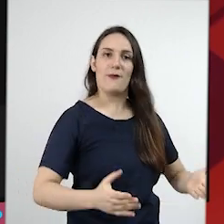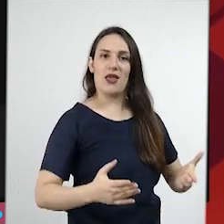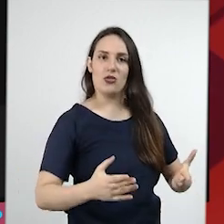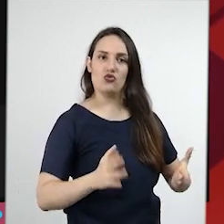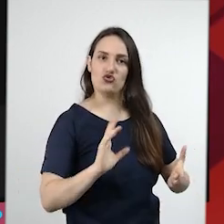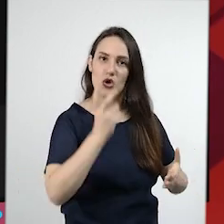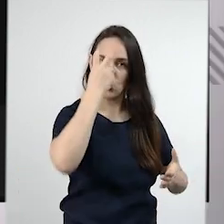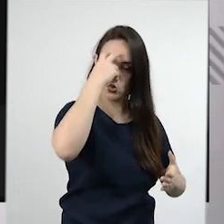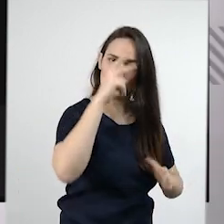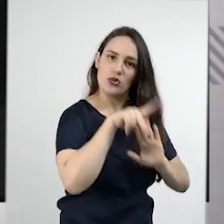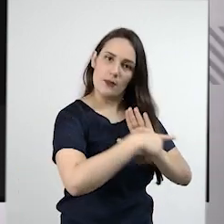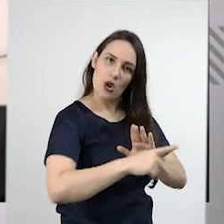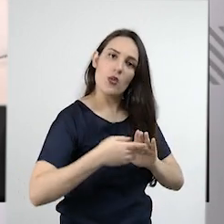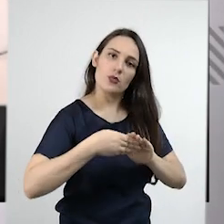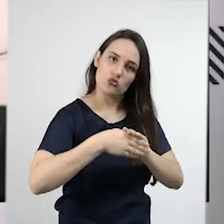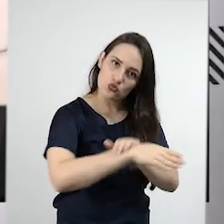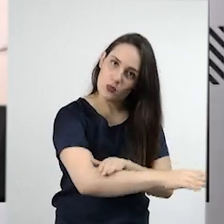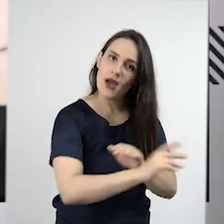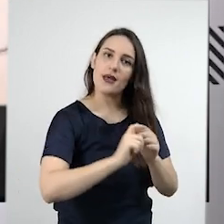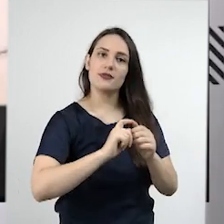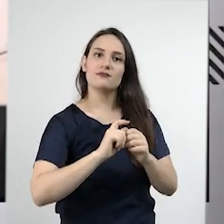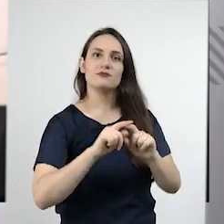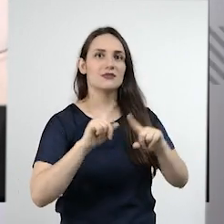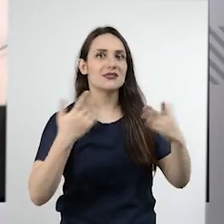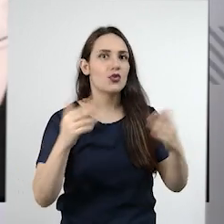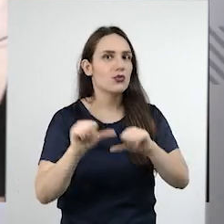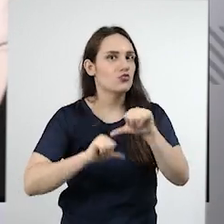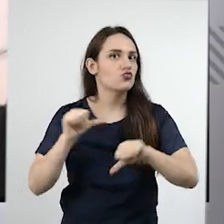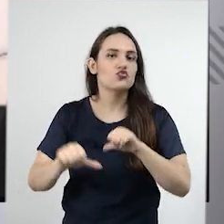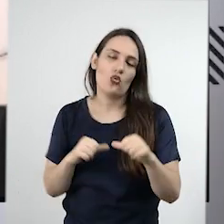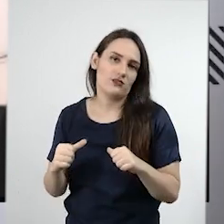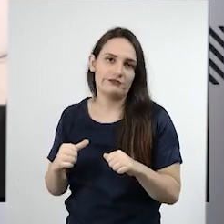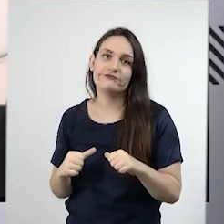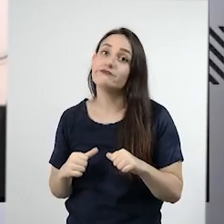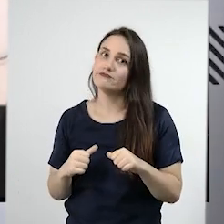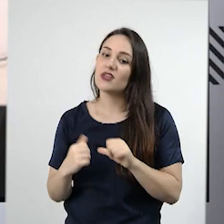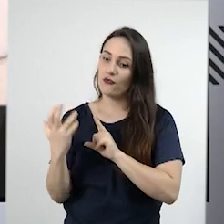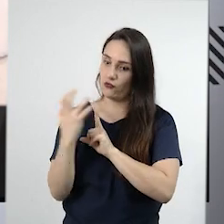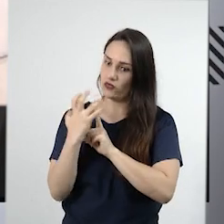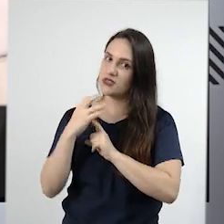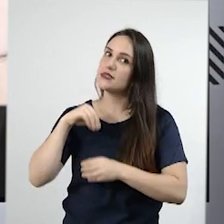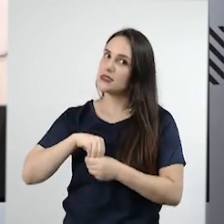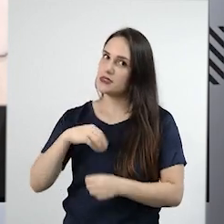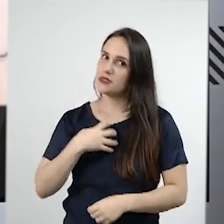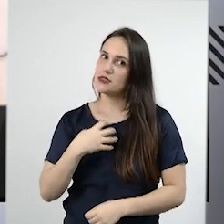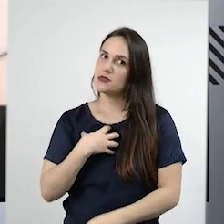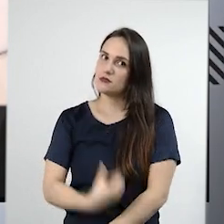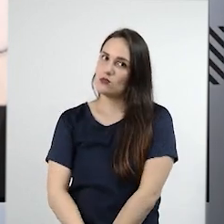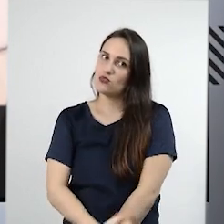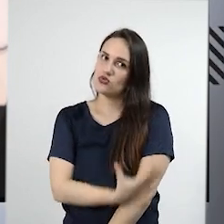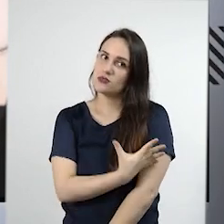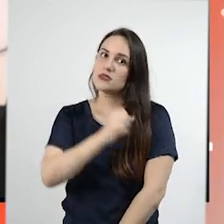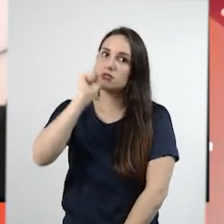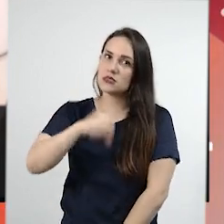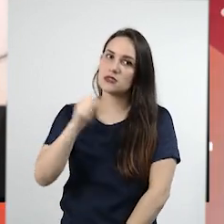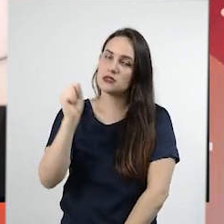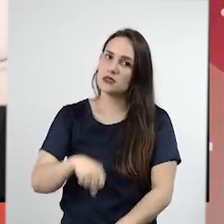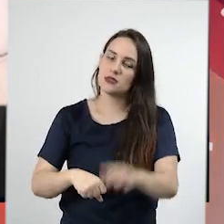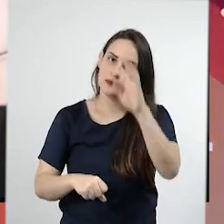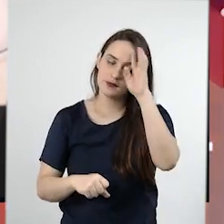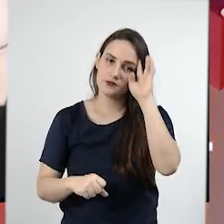culturais da nossa sociedade, isso impacta no nosso emocional. Então, questões relacionadas